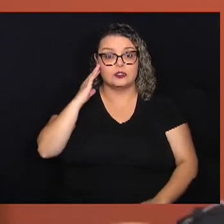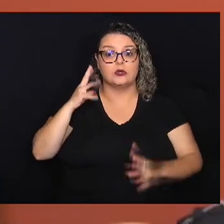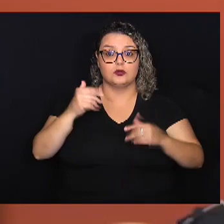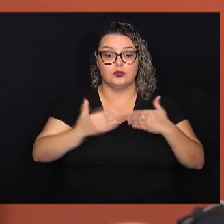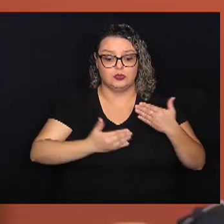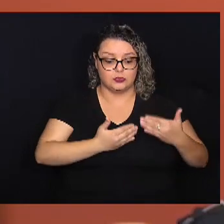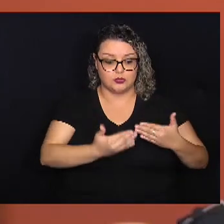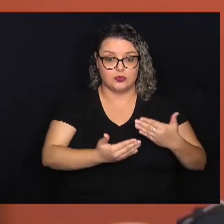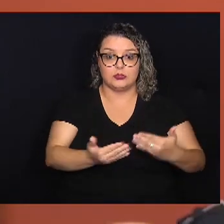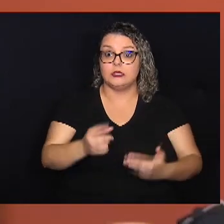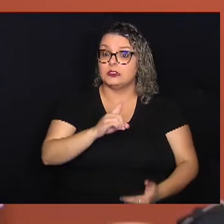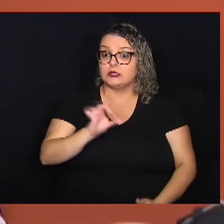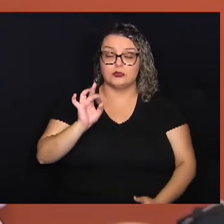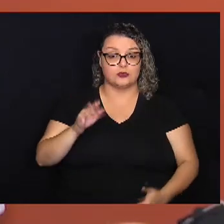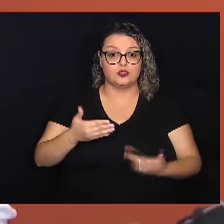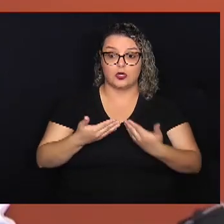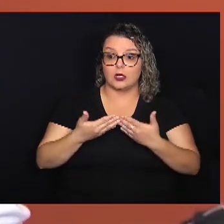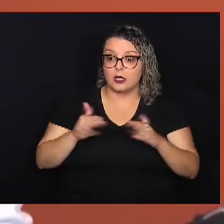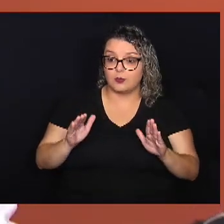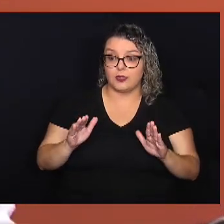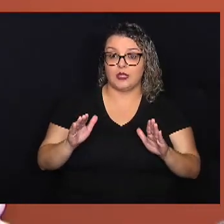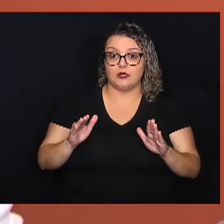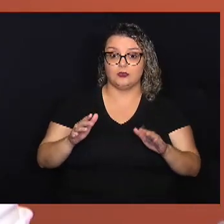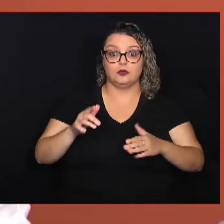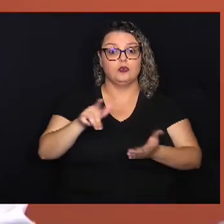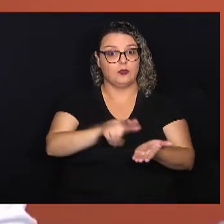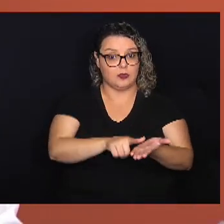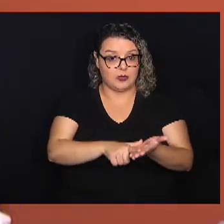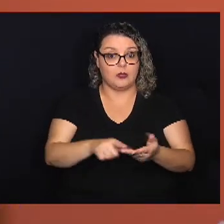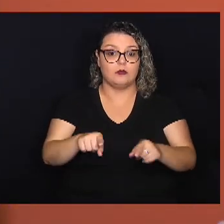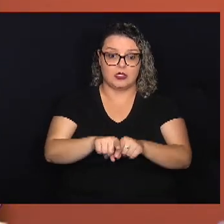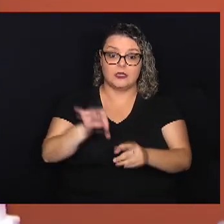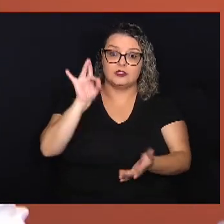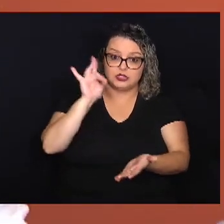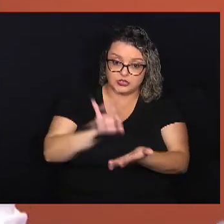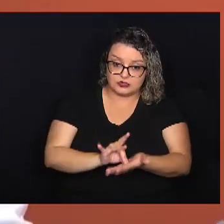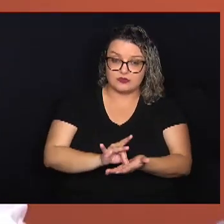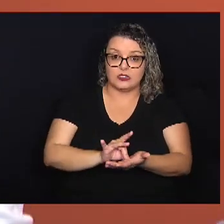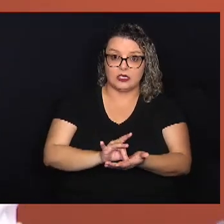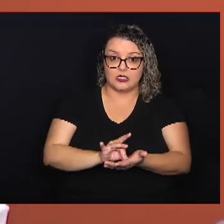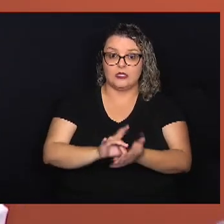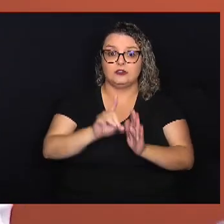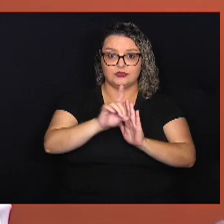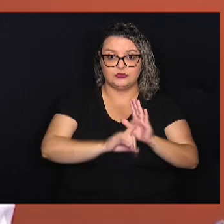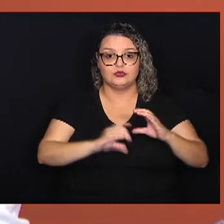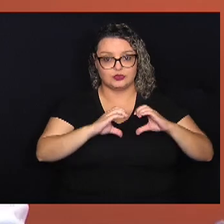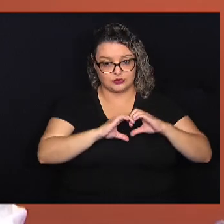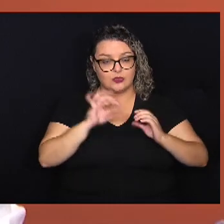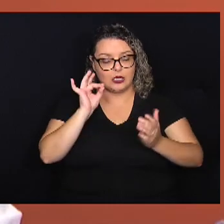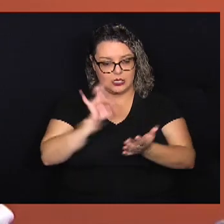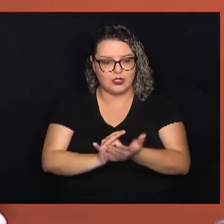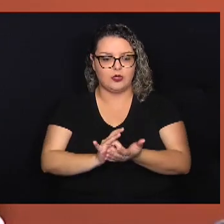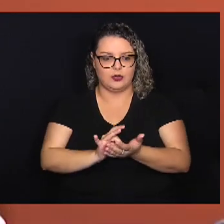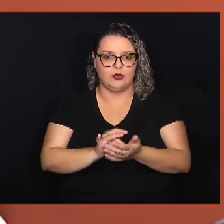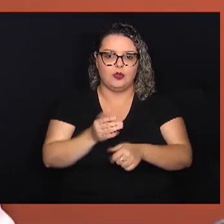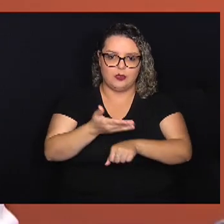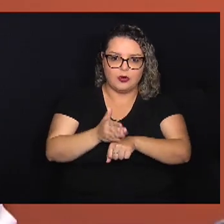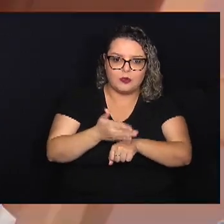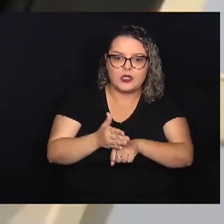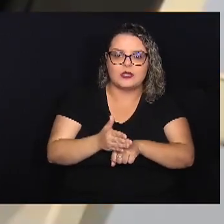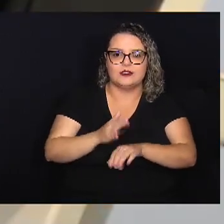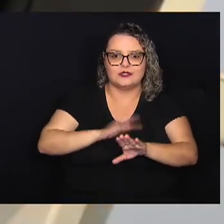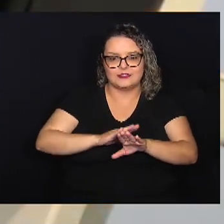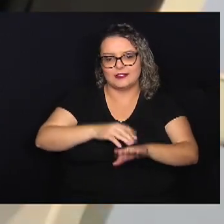eles estarem não só disponível no papel, mas de fato, né, com o coração mesmo, para praticar esse ato de